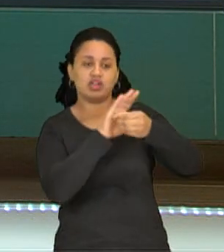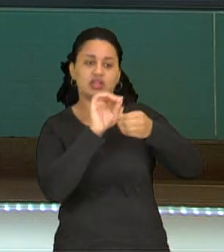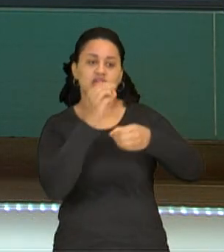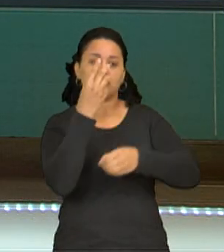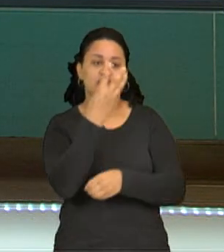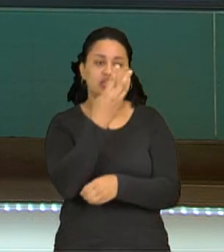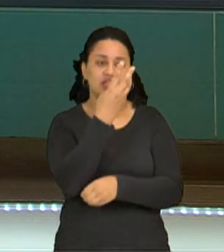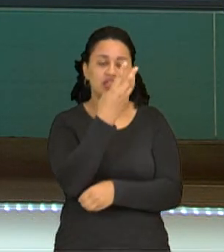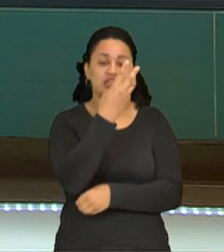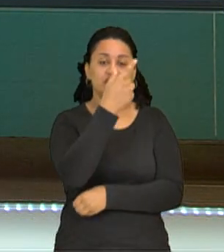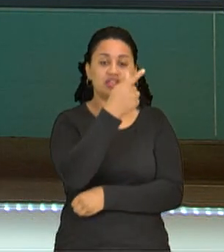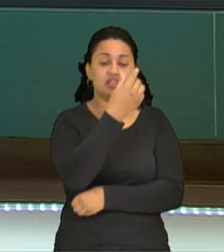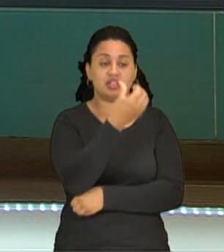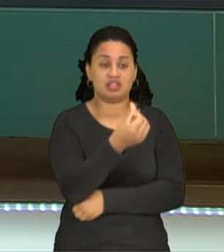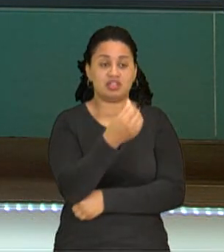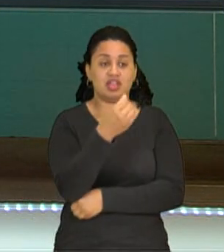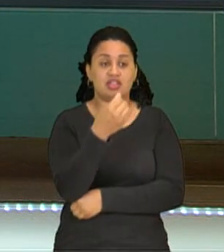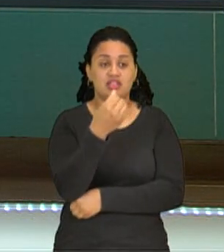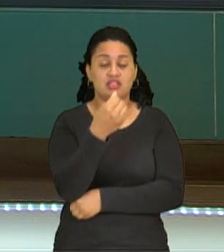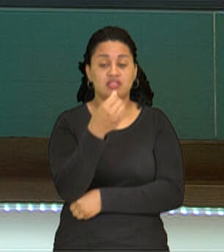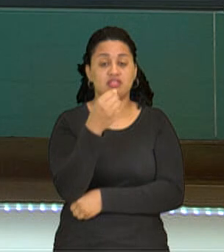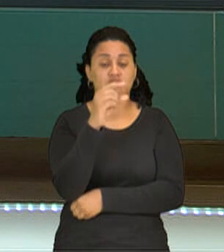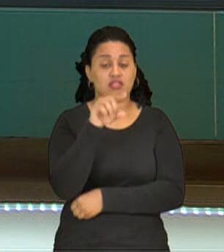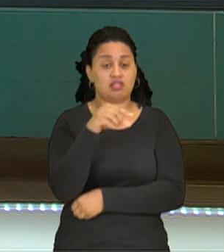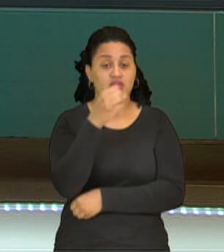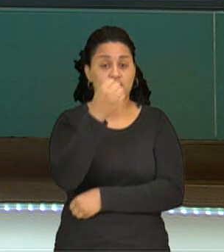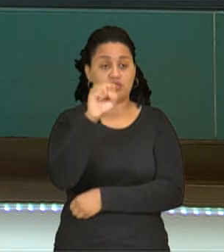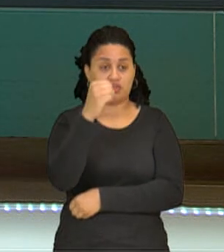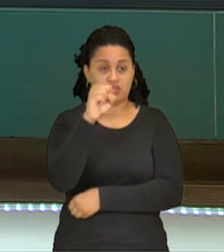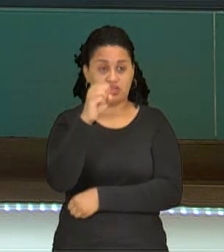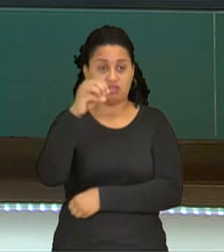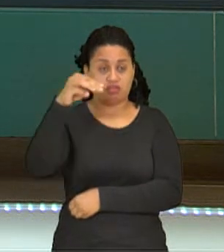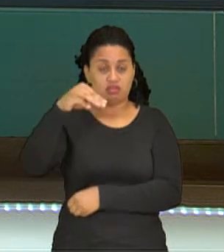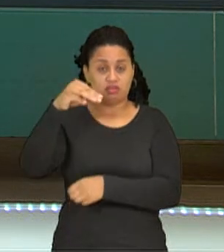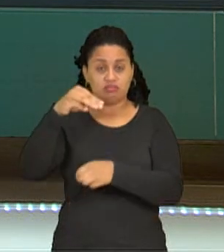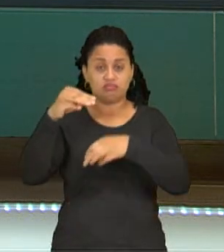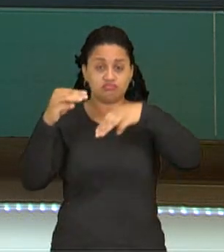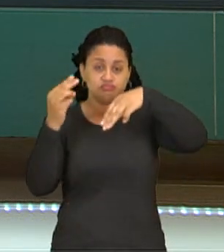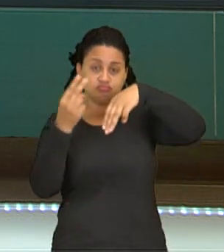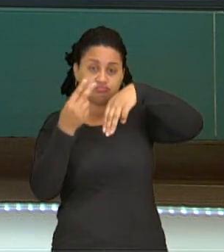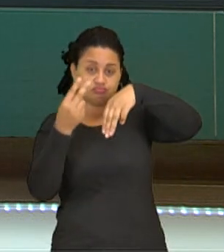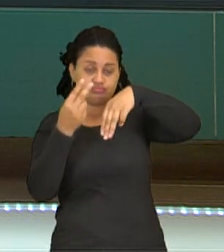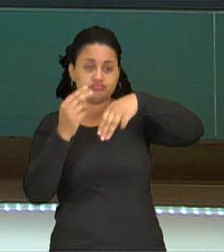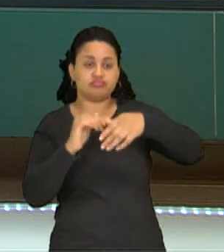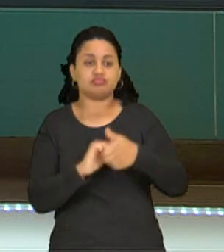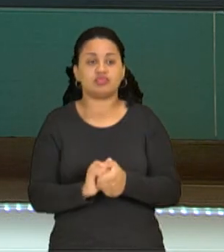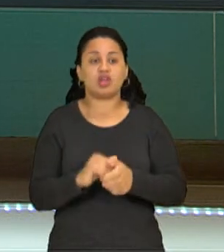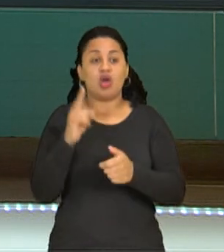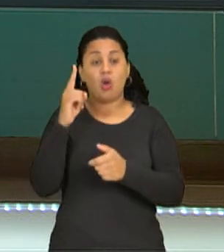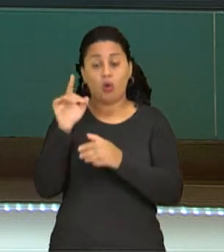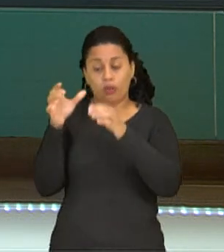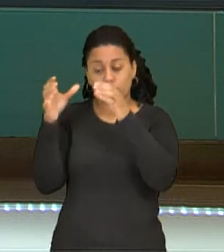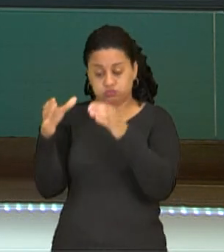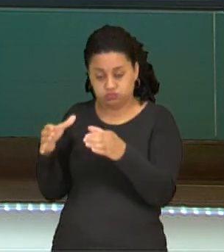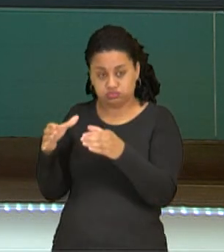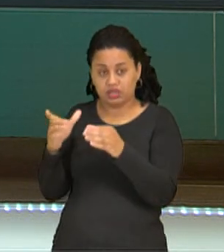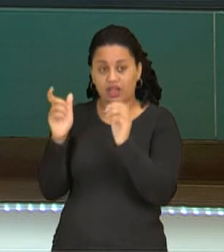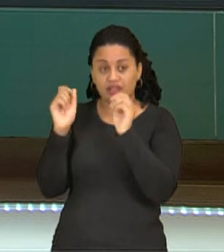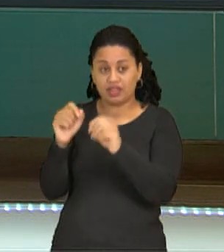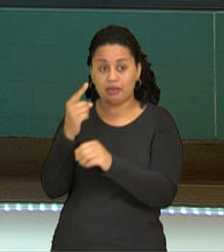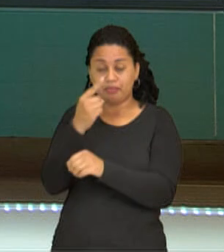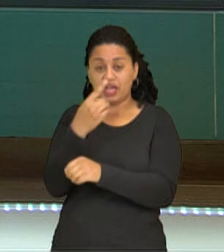vale 376,80 metros, tá? Metros quadrados. Como uma lata equivale